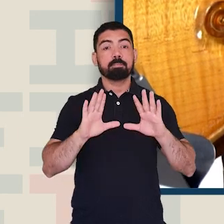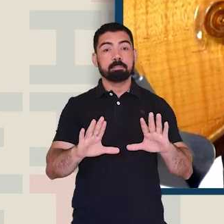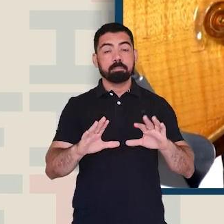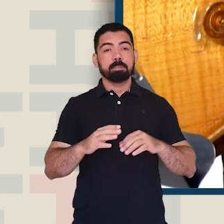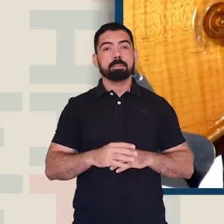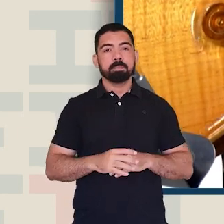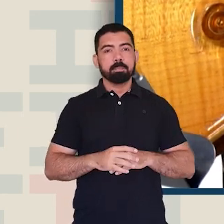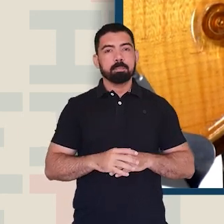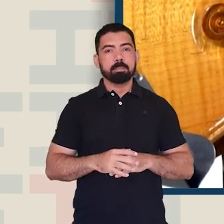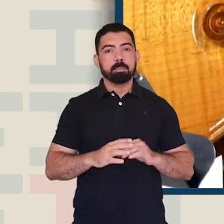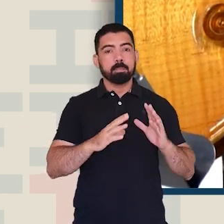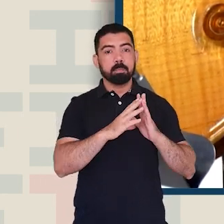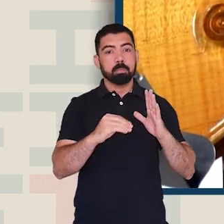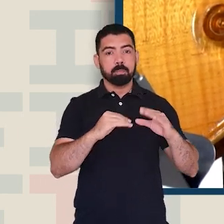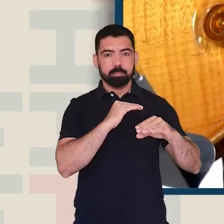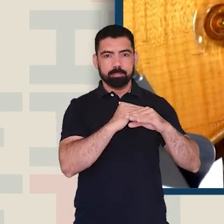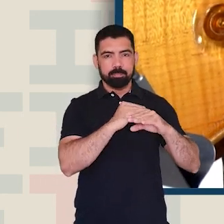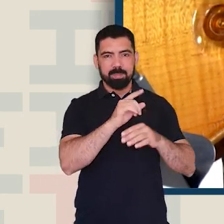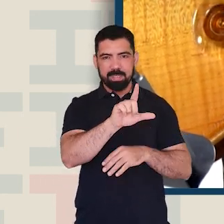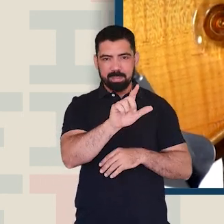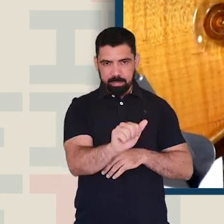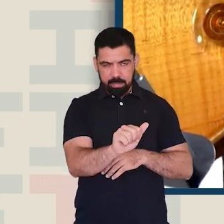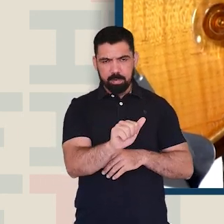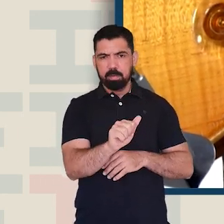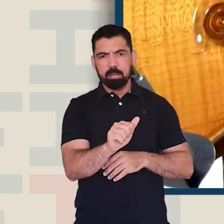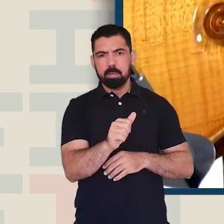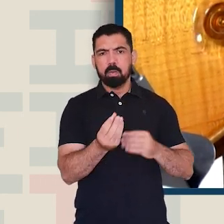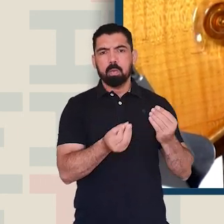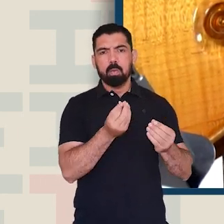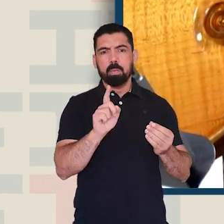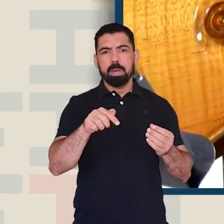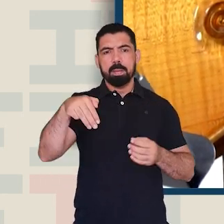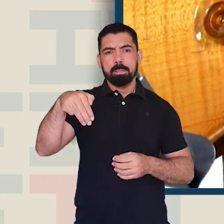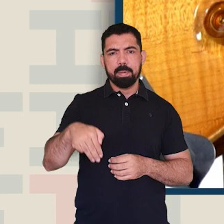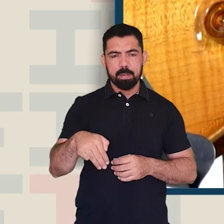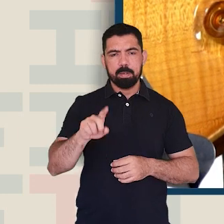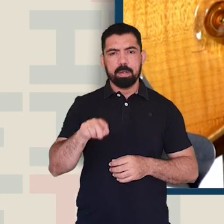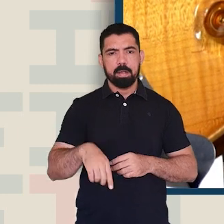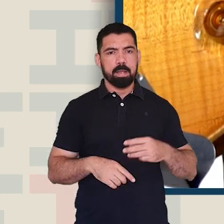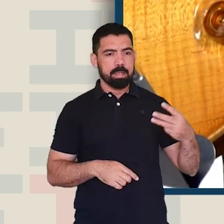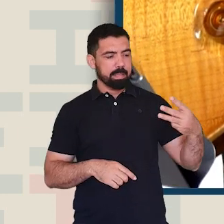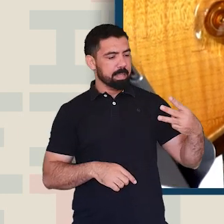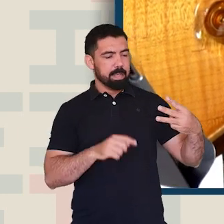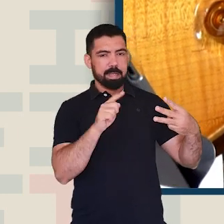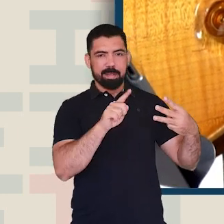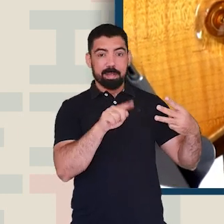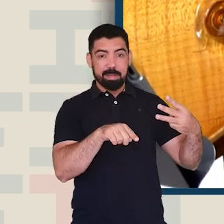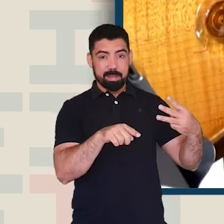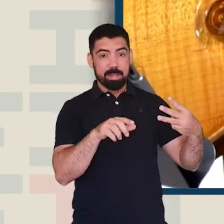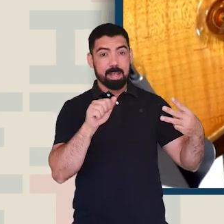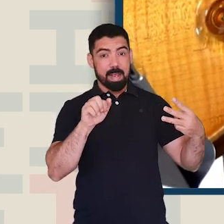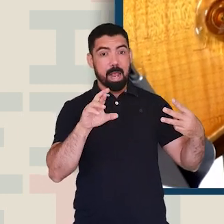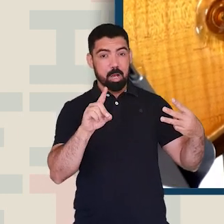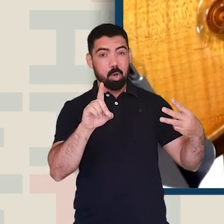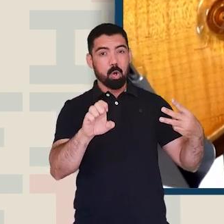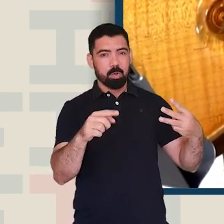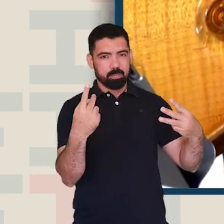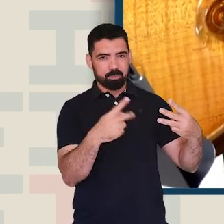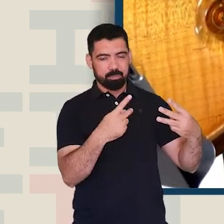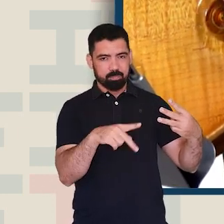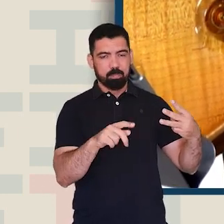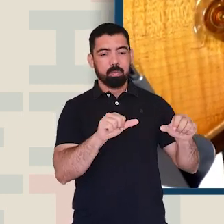No molde de Lá, como é que seria o menor? É só eu pegar a terça e transformar ela em menor.